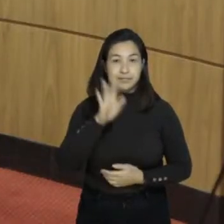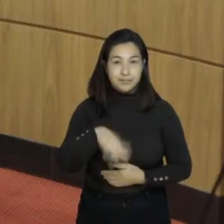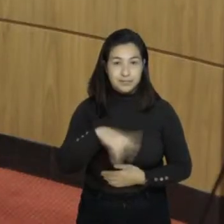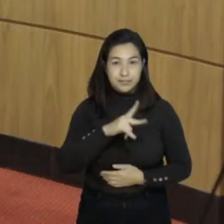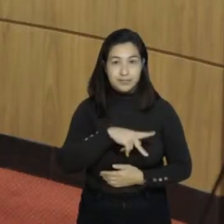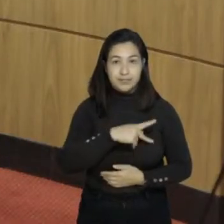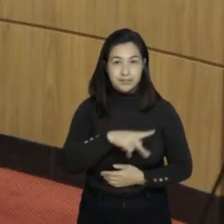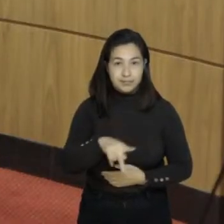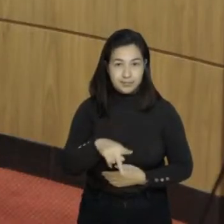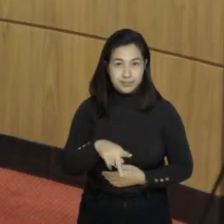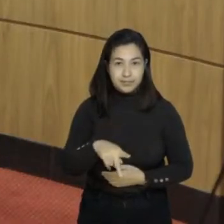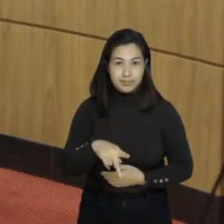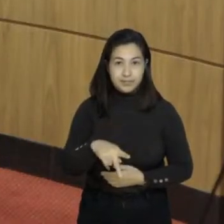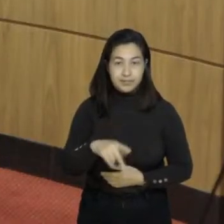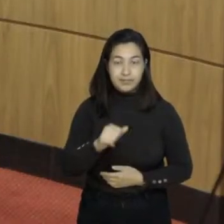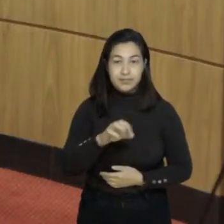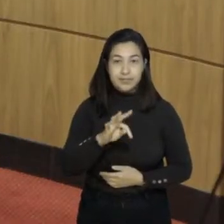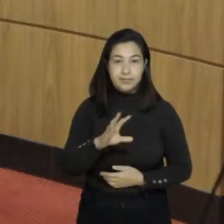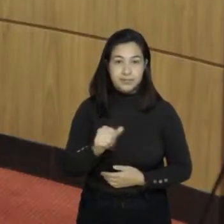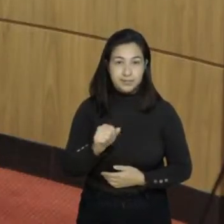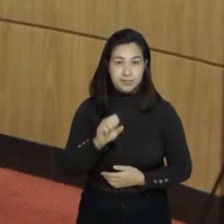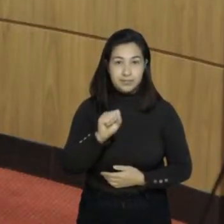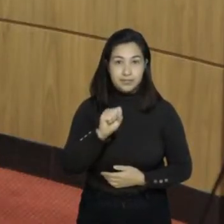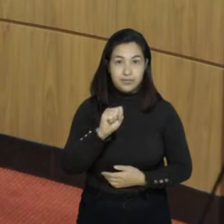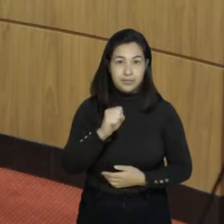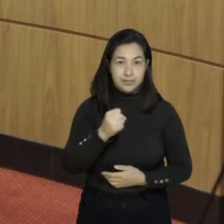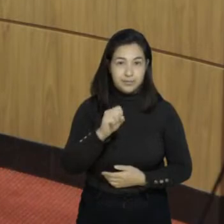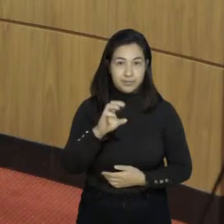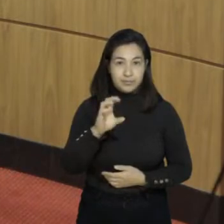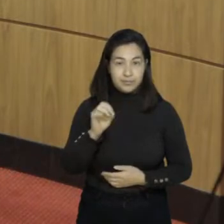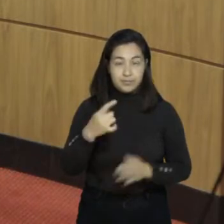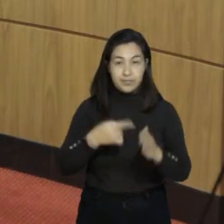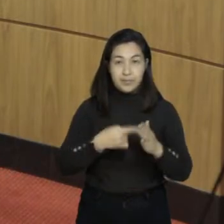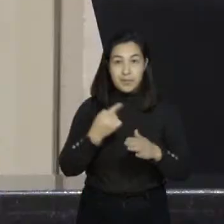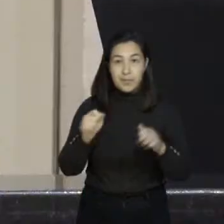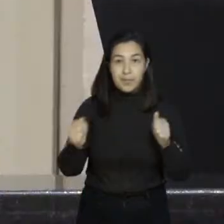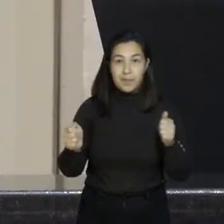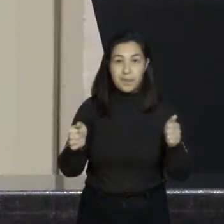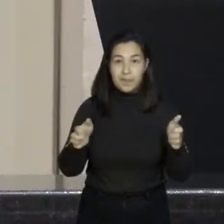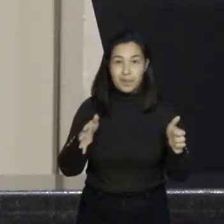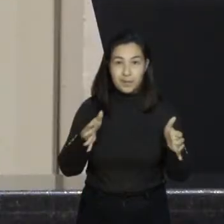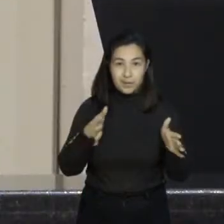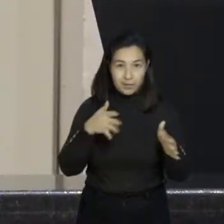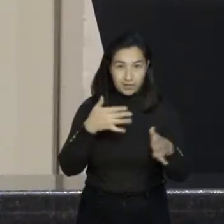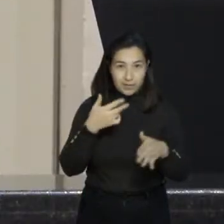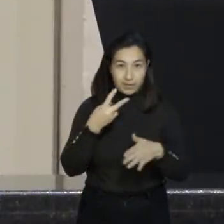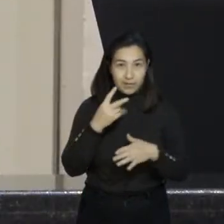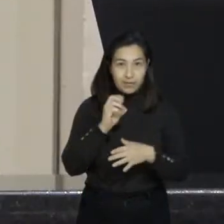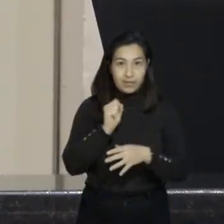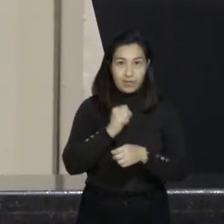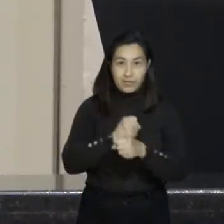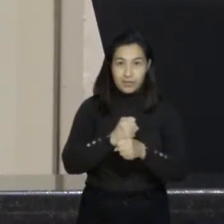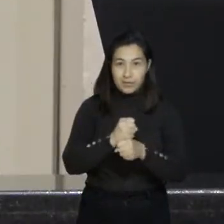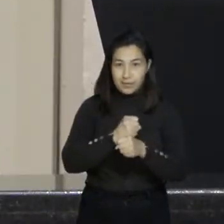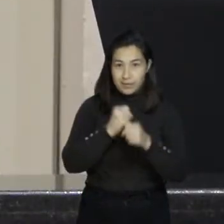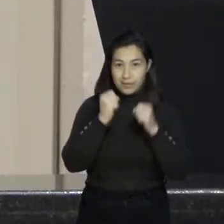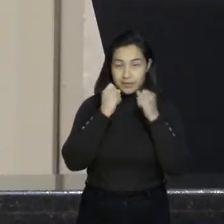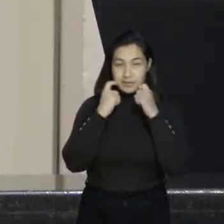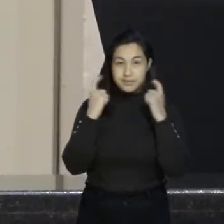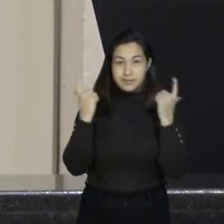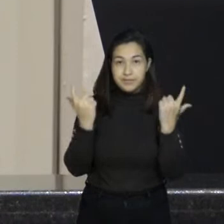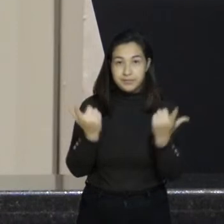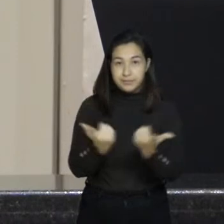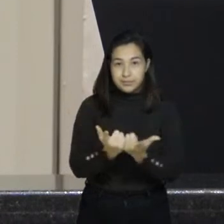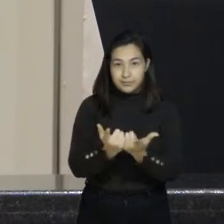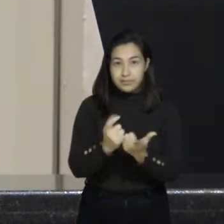ata da octagima primeira sessão ordinária da primeira sessão Legislativa da vigésima legislatura da Assembleia